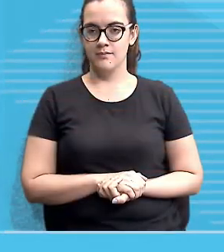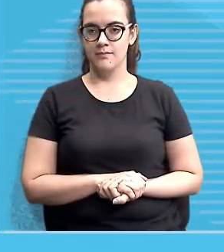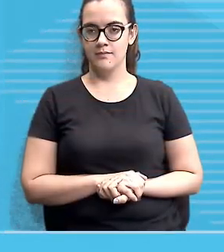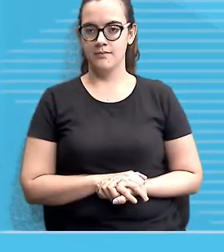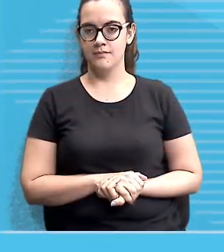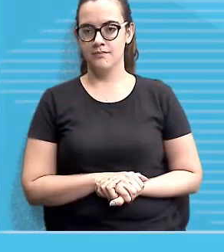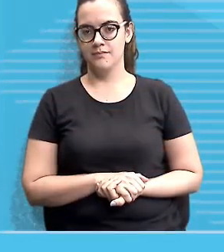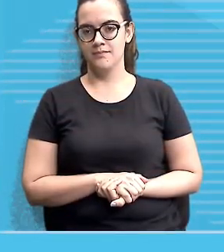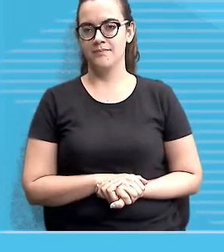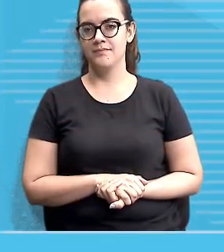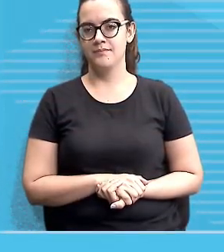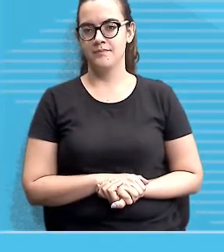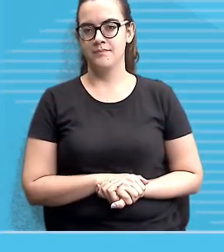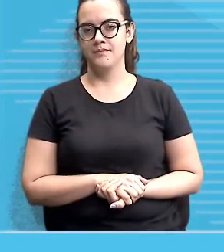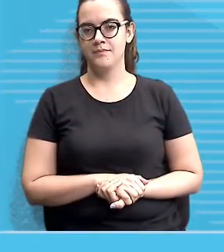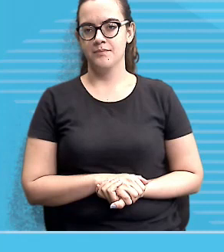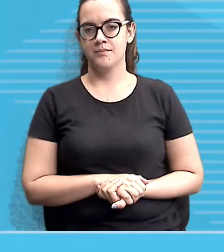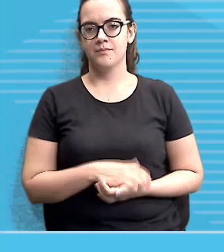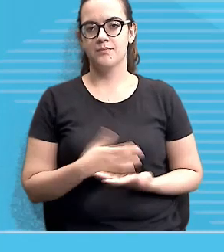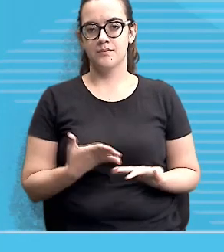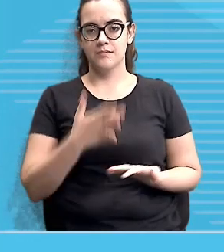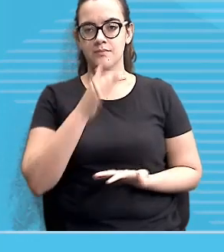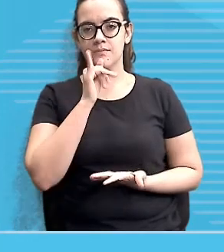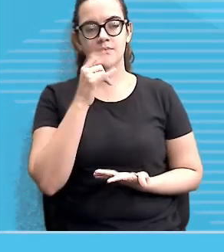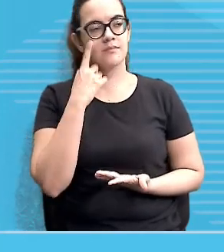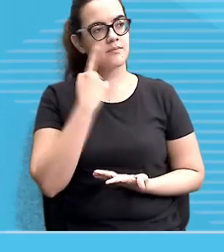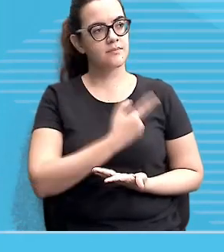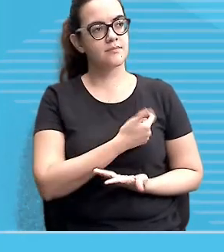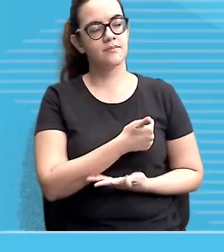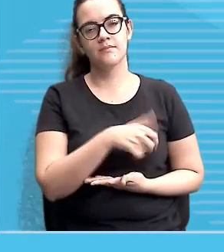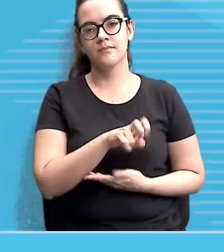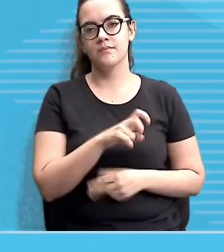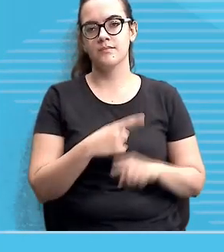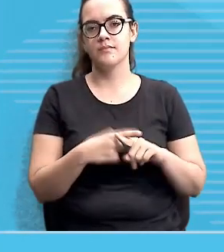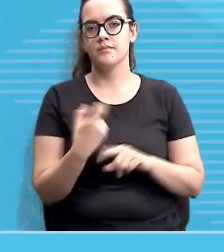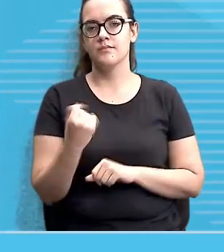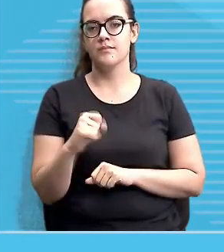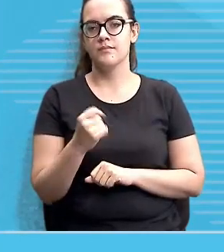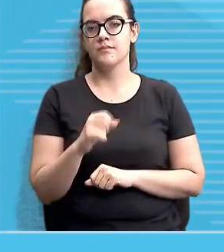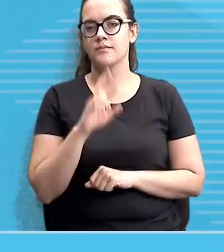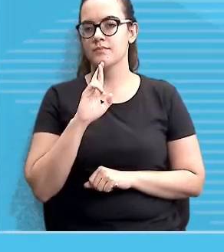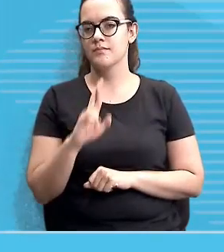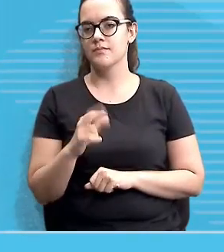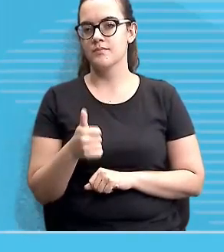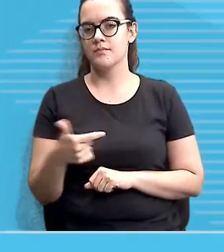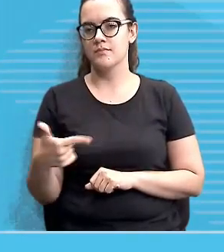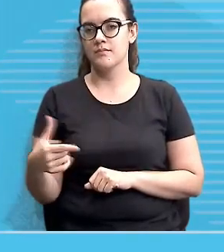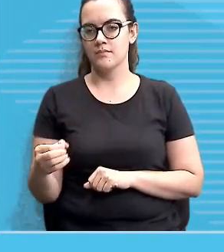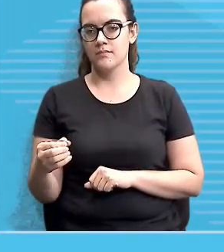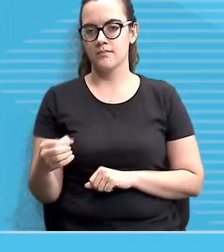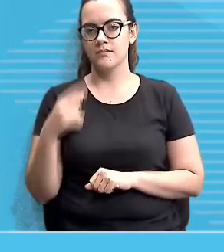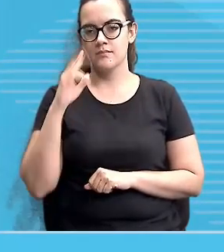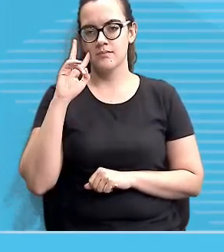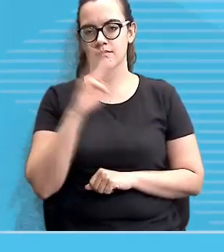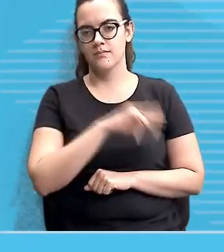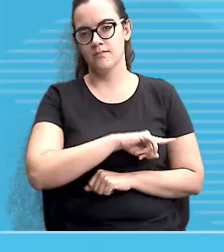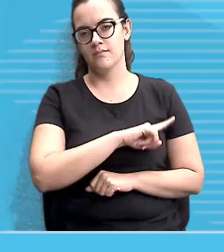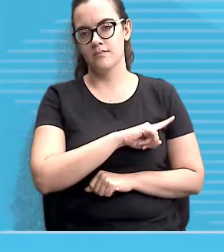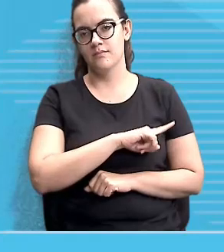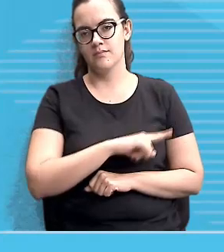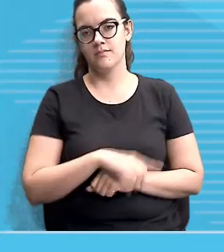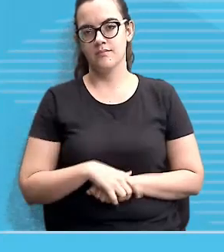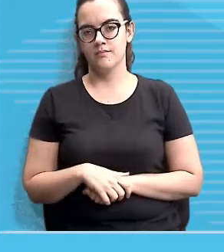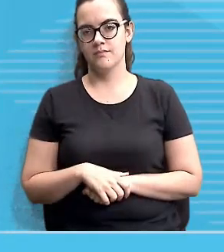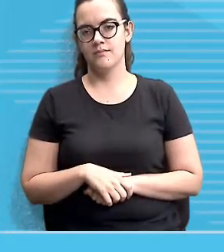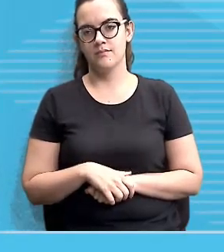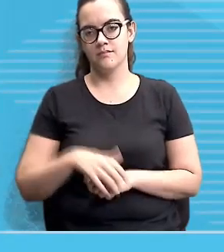uma das 120 Oi tá quantidade de calor